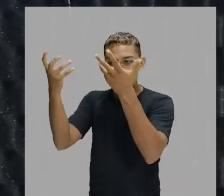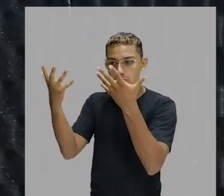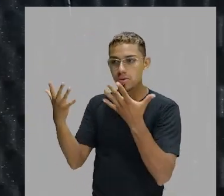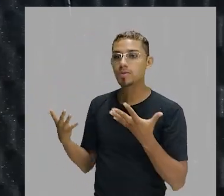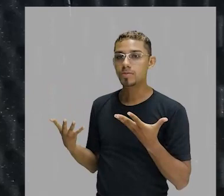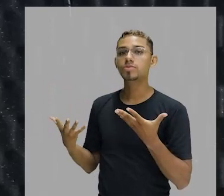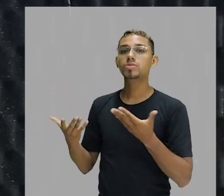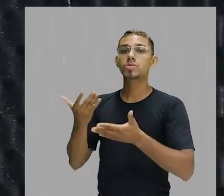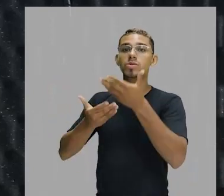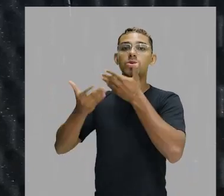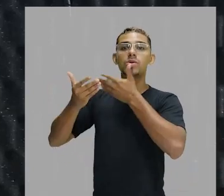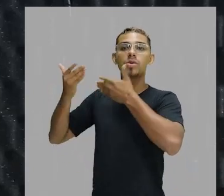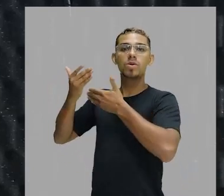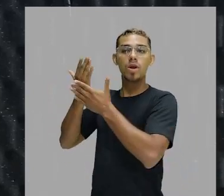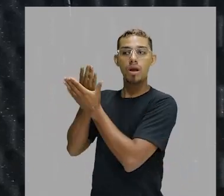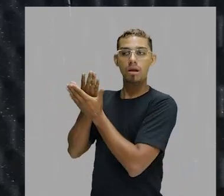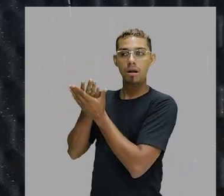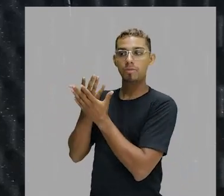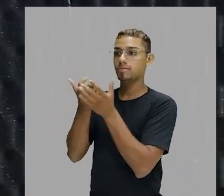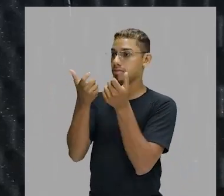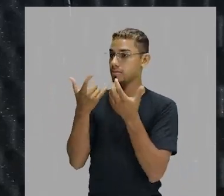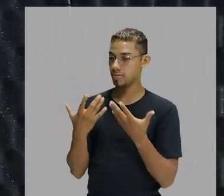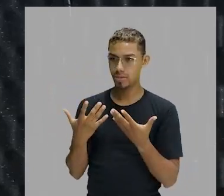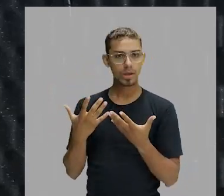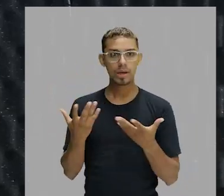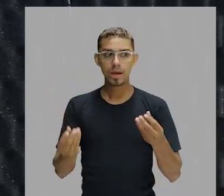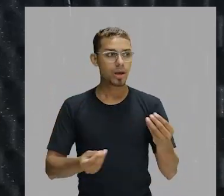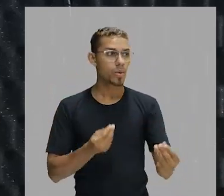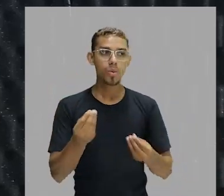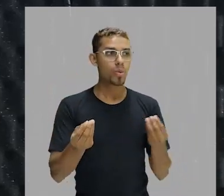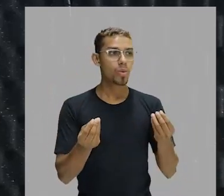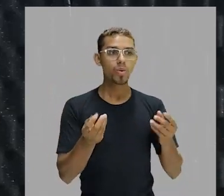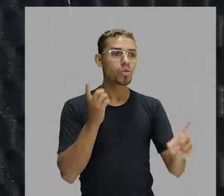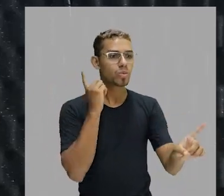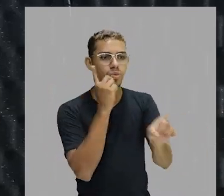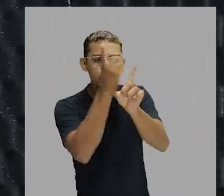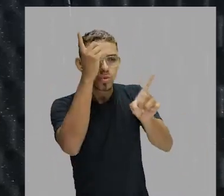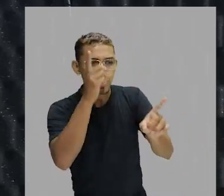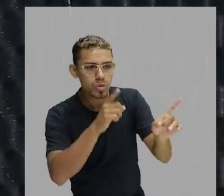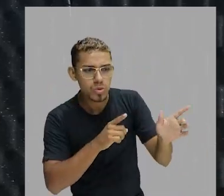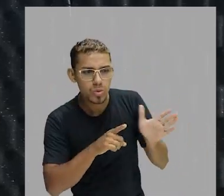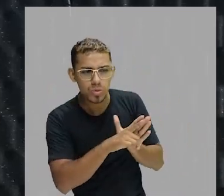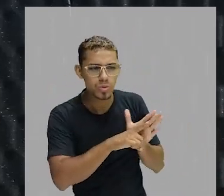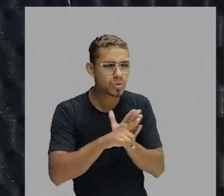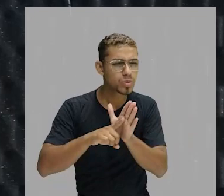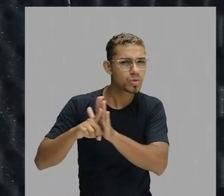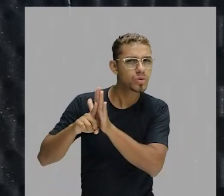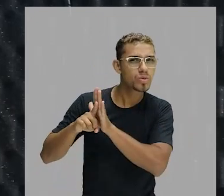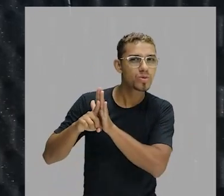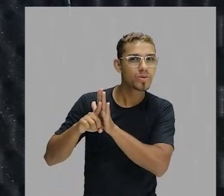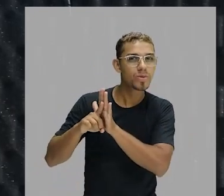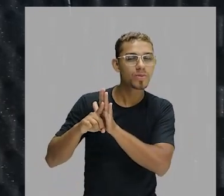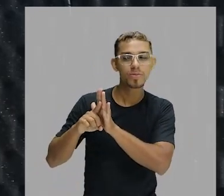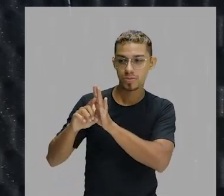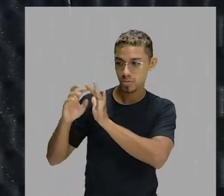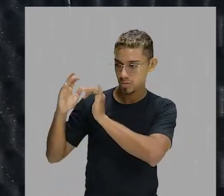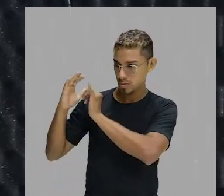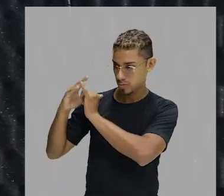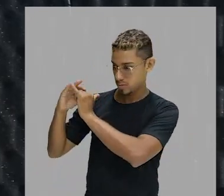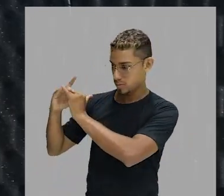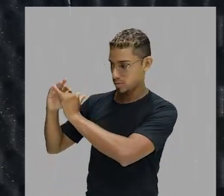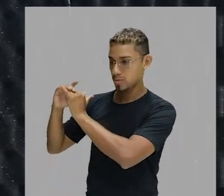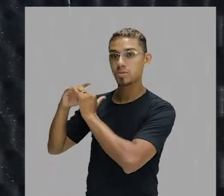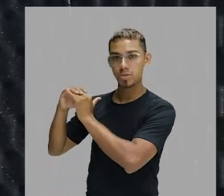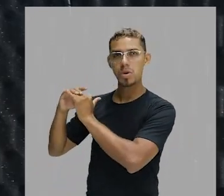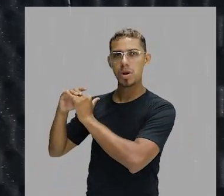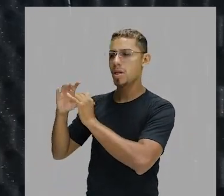já foram ditos em aulas passadas. E agora, Marcos, onde é que eu vejo esse material? Galera, todas essas aulas estão disponíveis